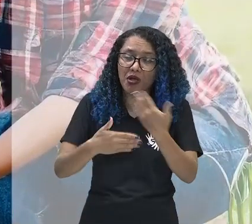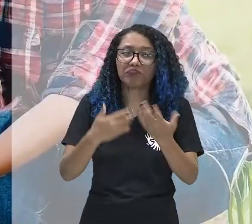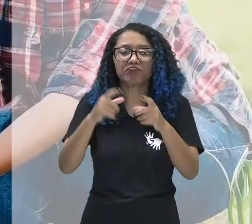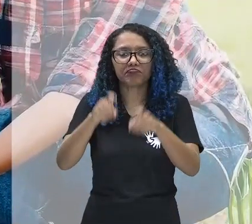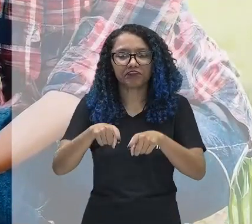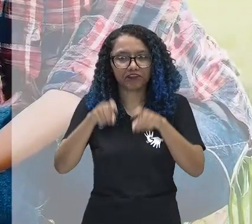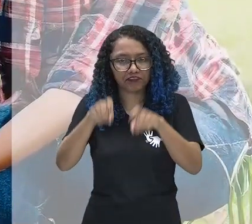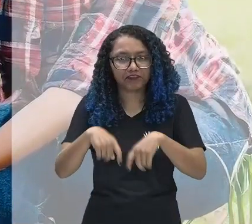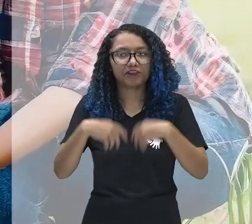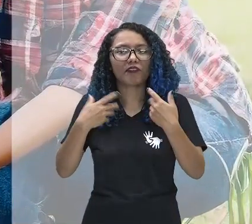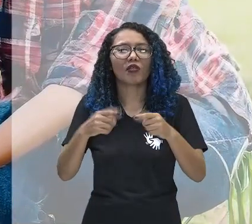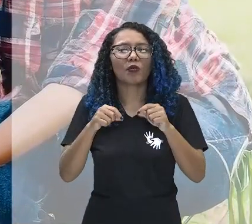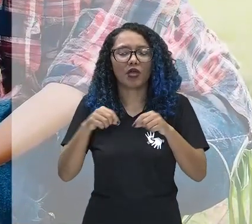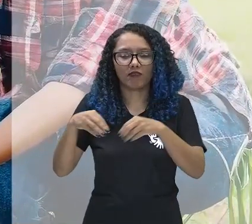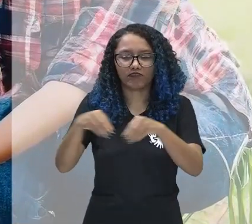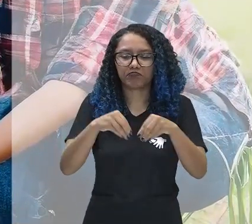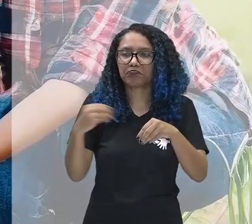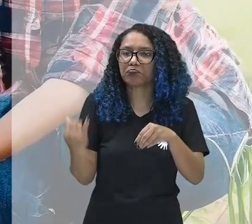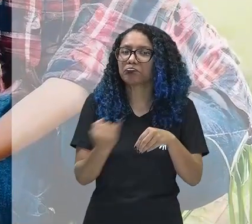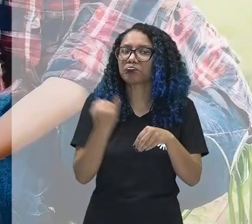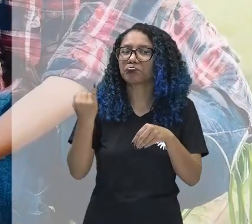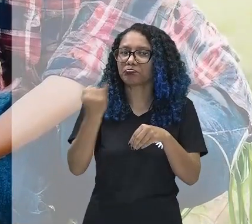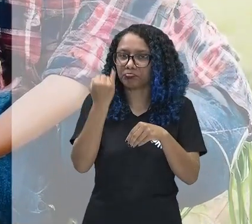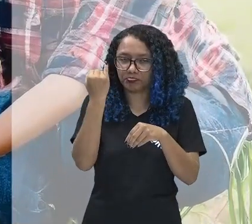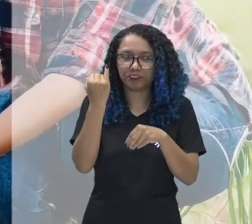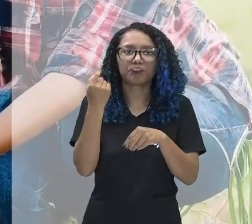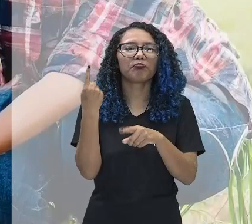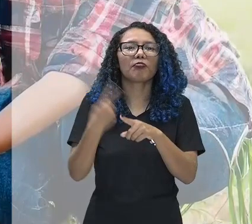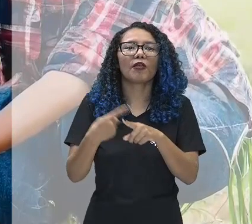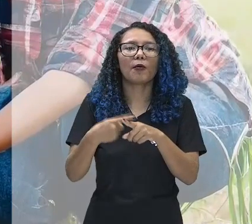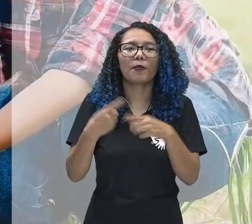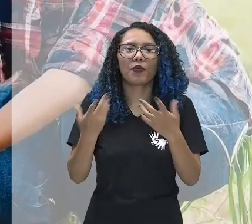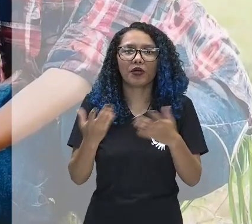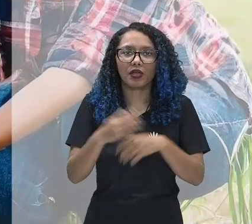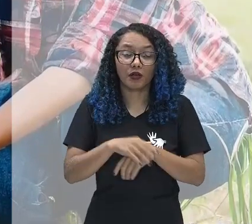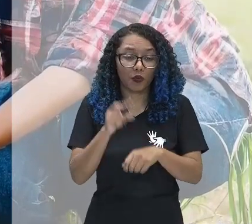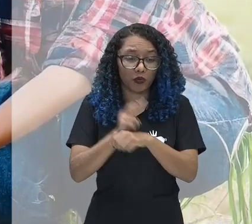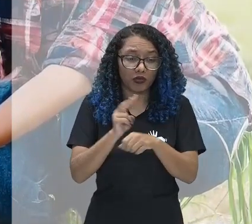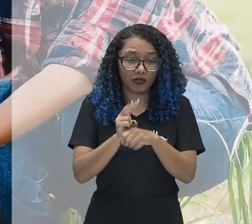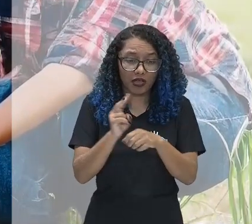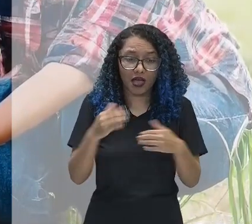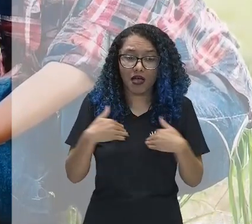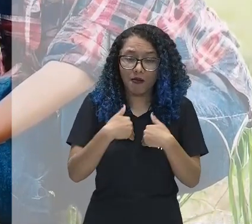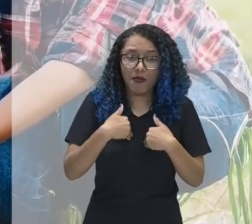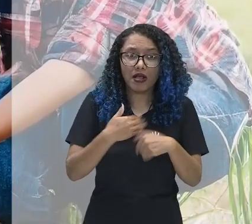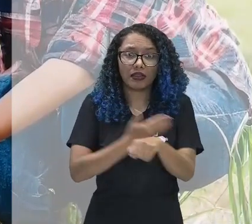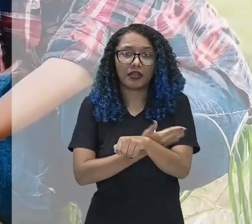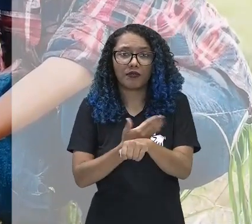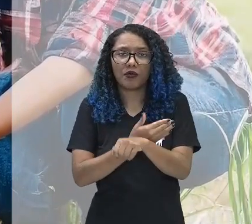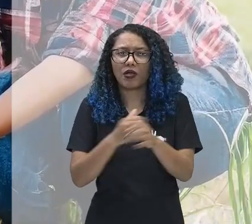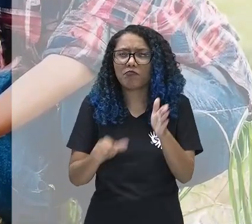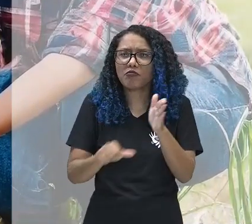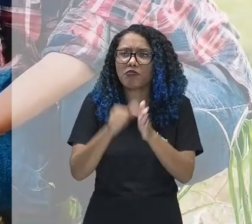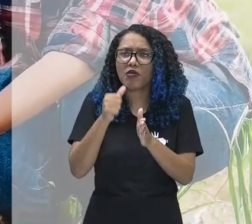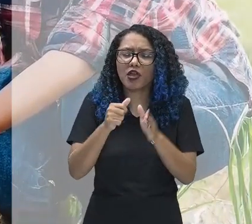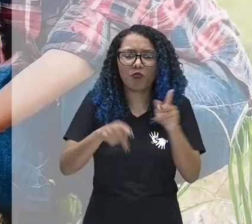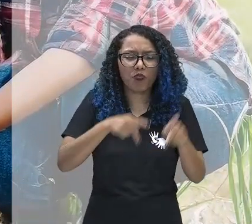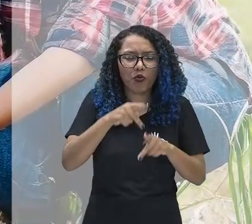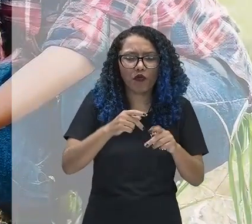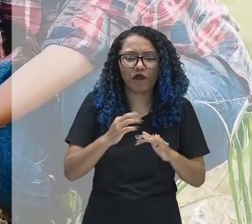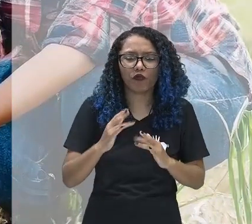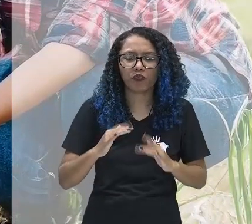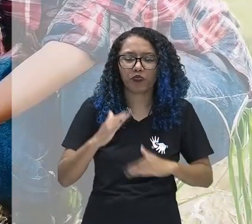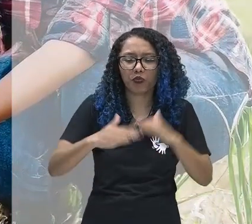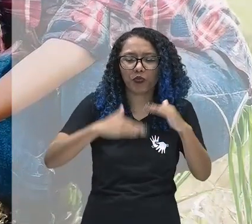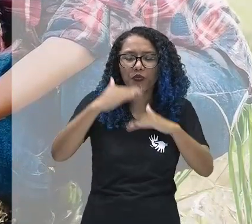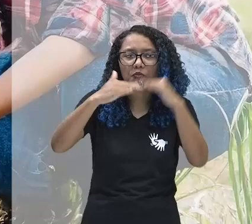a terra se tornou um aliado. A domesticação de animais e plantas deu origem às primeiras civilizações,